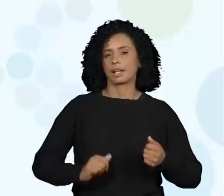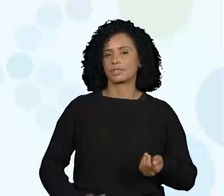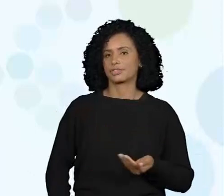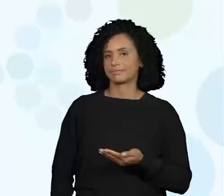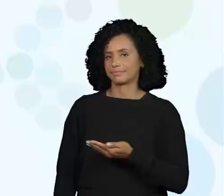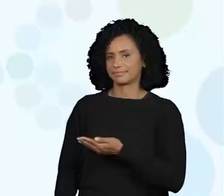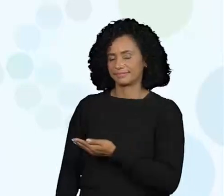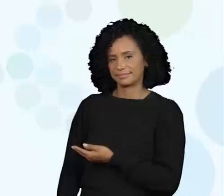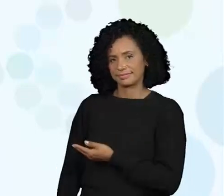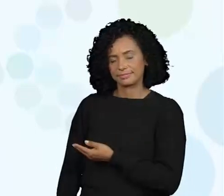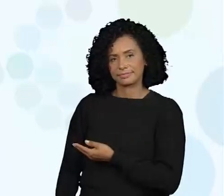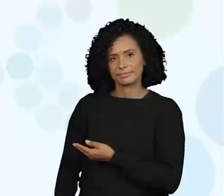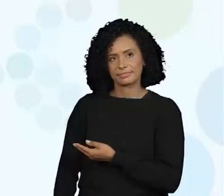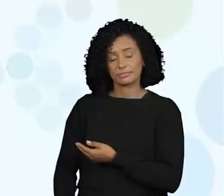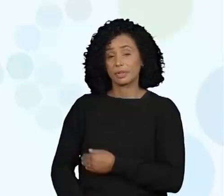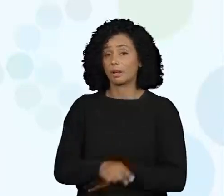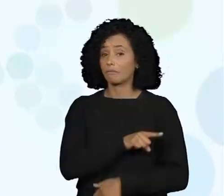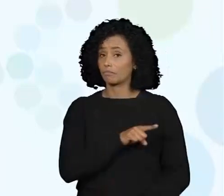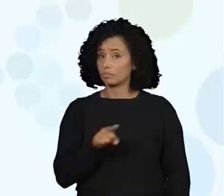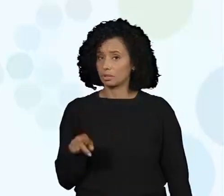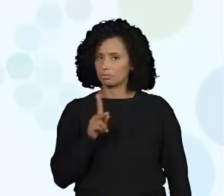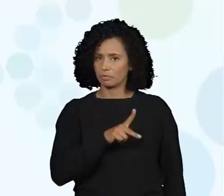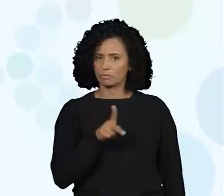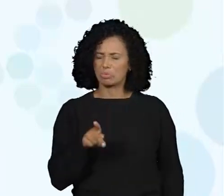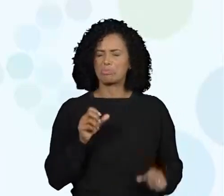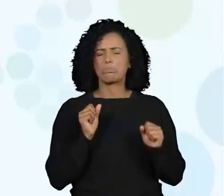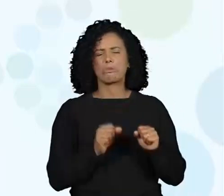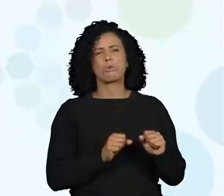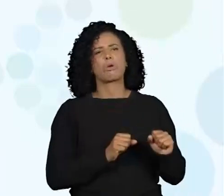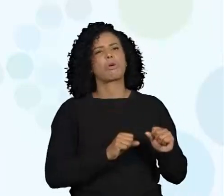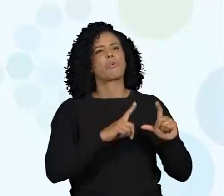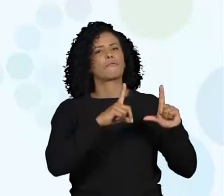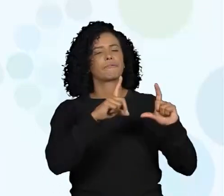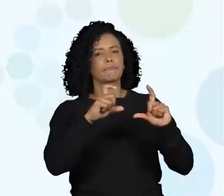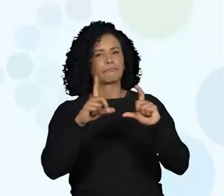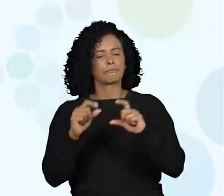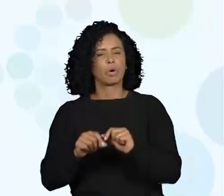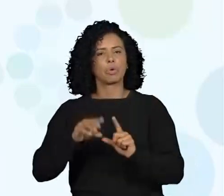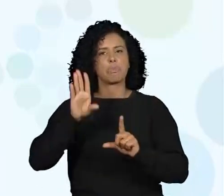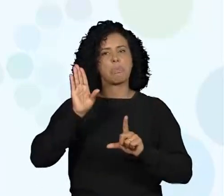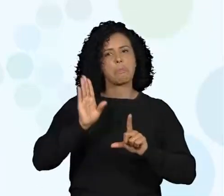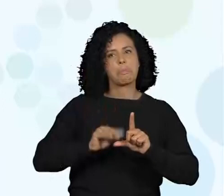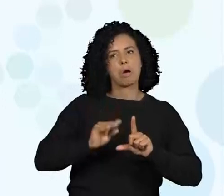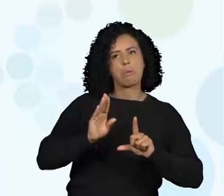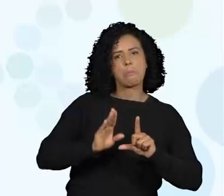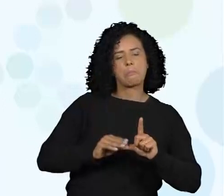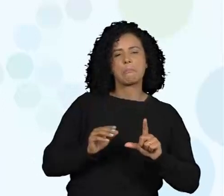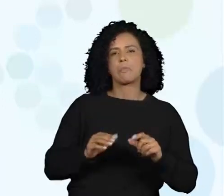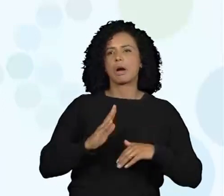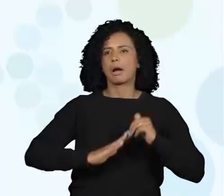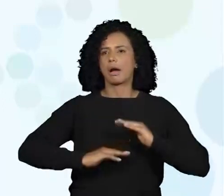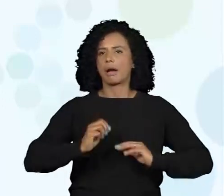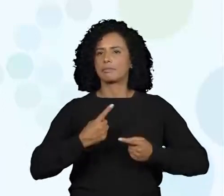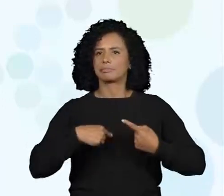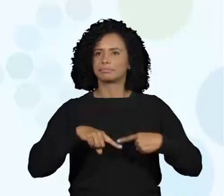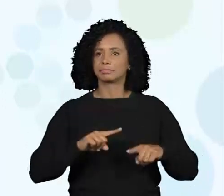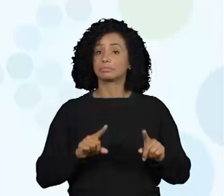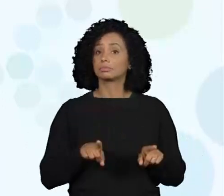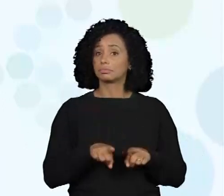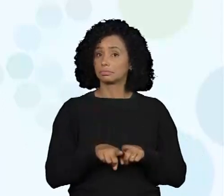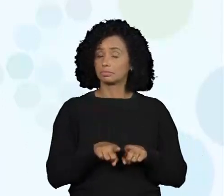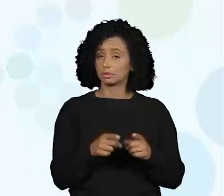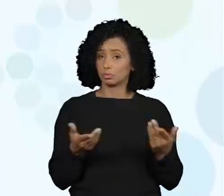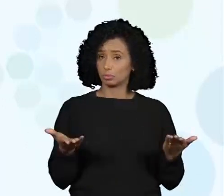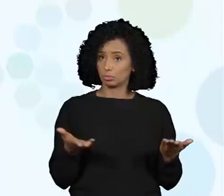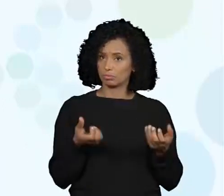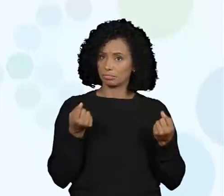EF04HI02. Então, professores, tirem uma fotografia, façam um print da habilidade do dia e hoje nós vamos falar sobre